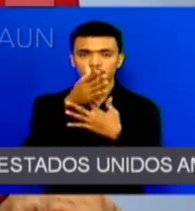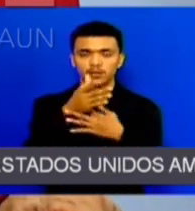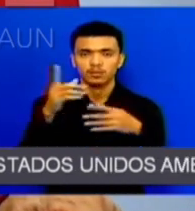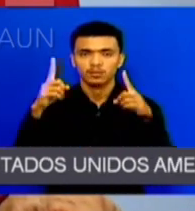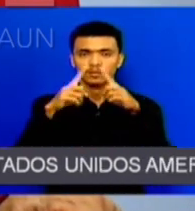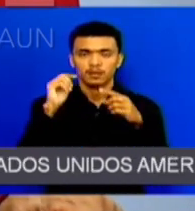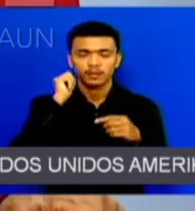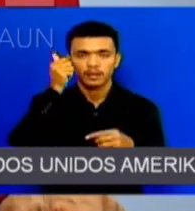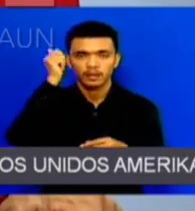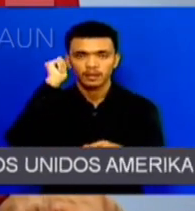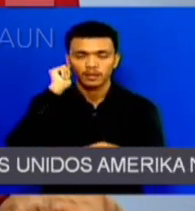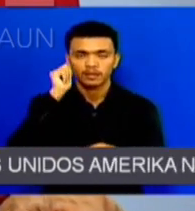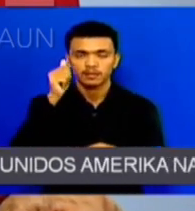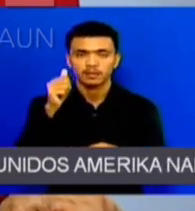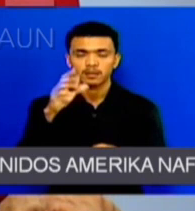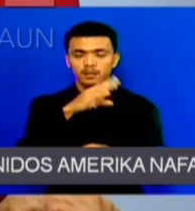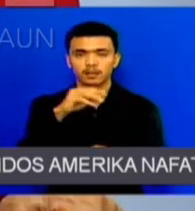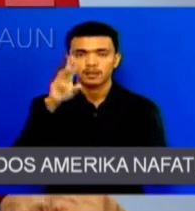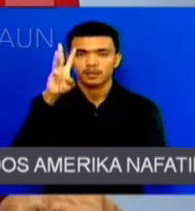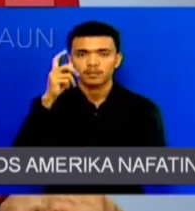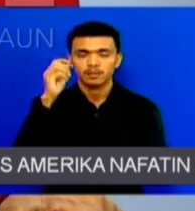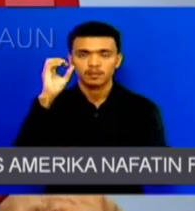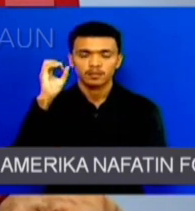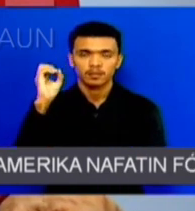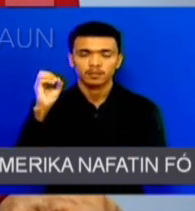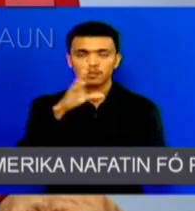ASEAN para a WTO.